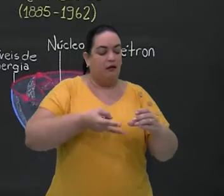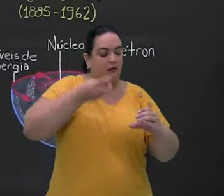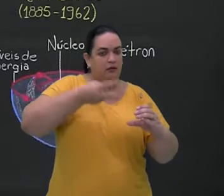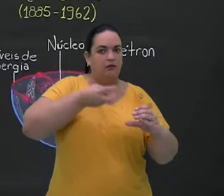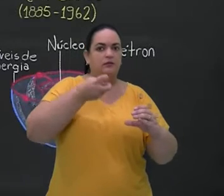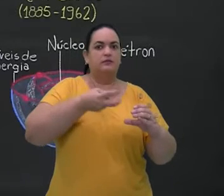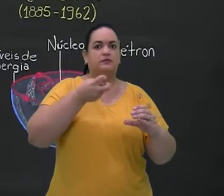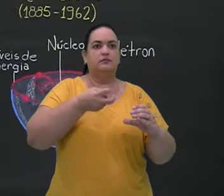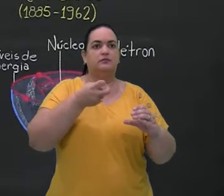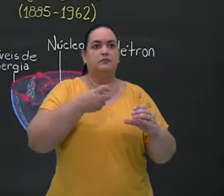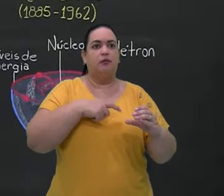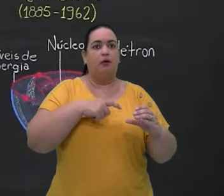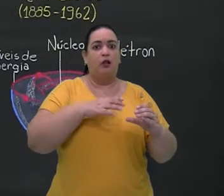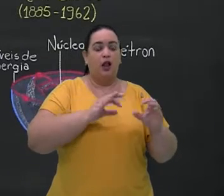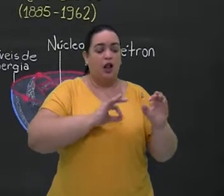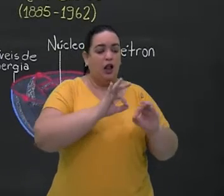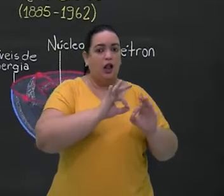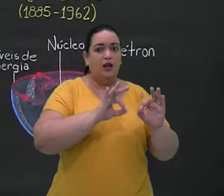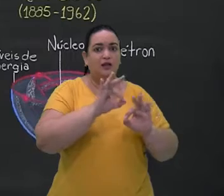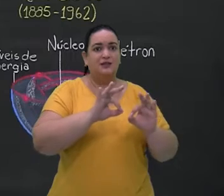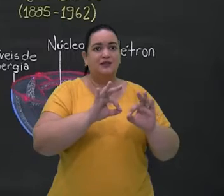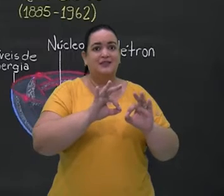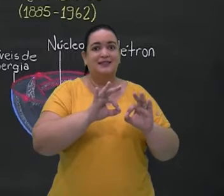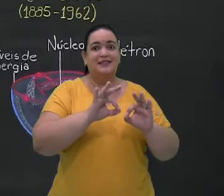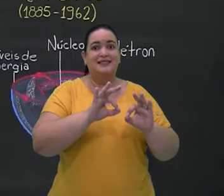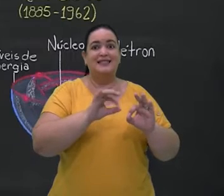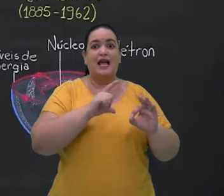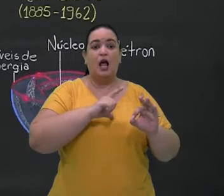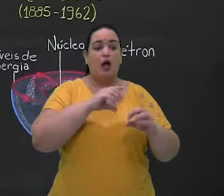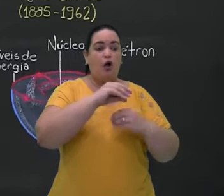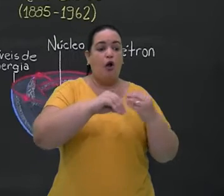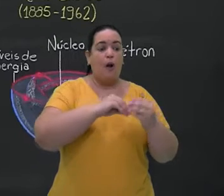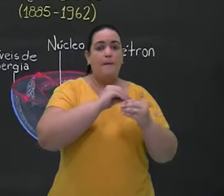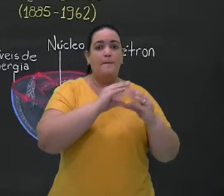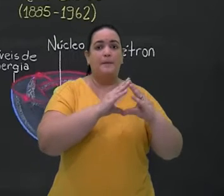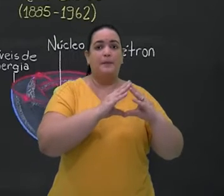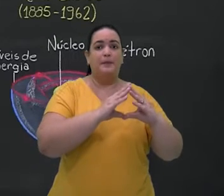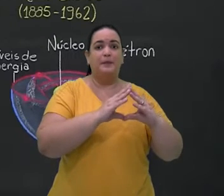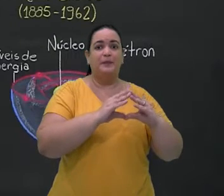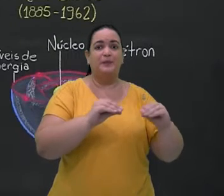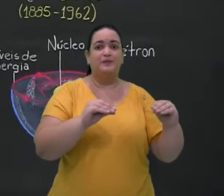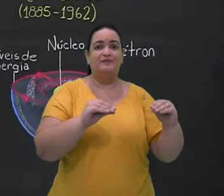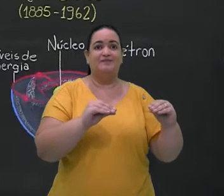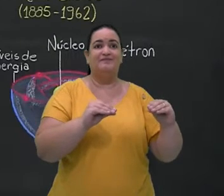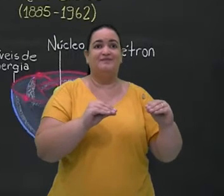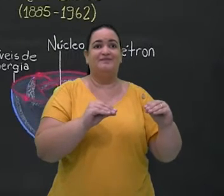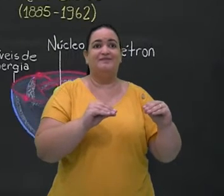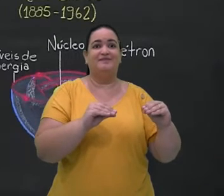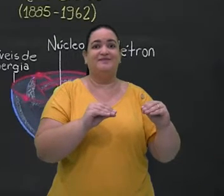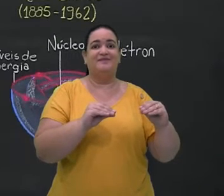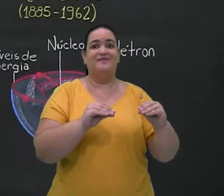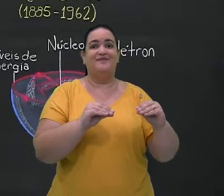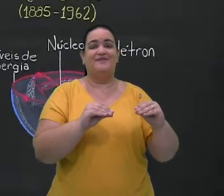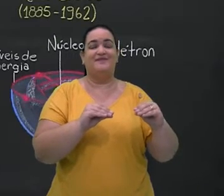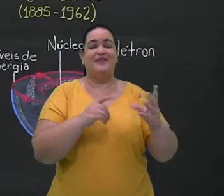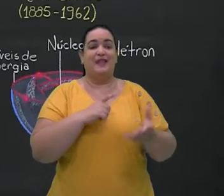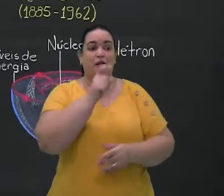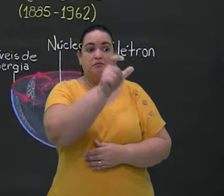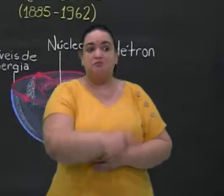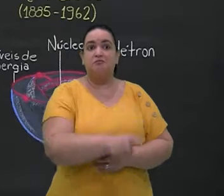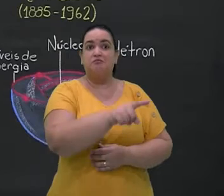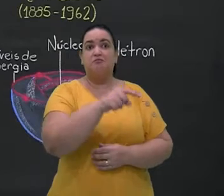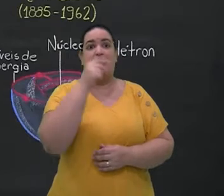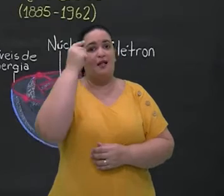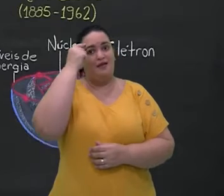elétrons estão aqui distribuídos de maneira homogênea, tornando assim o átomo, na visão de Thomson, eu quero deixar bem claro isso,